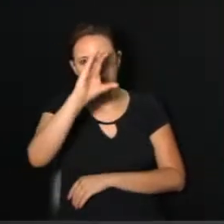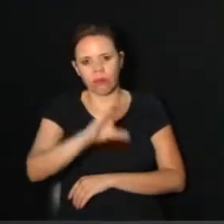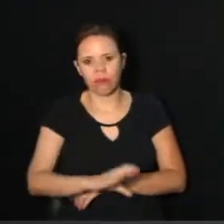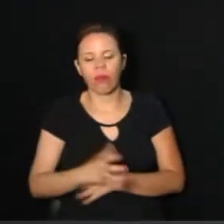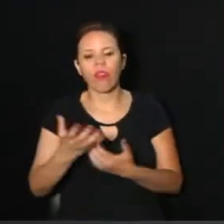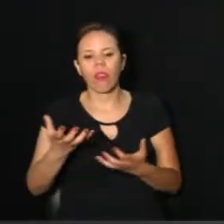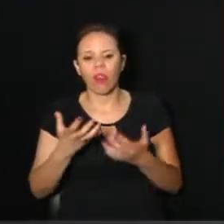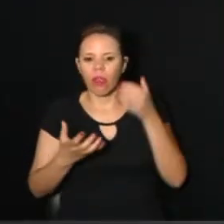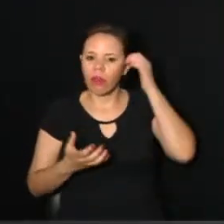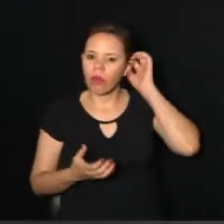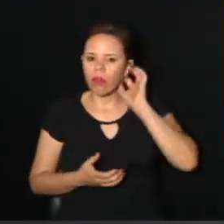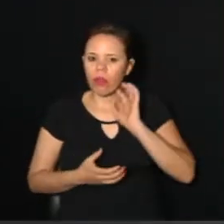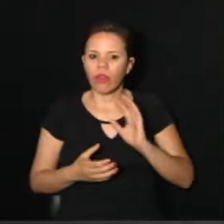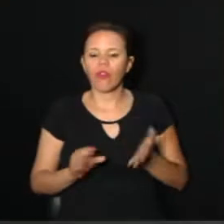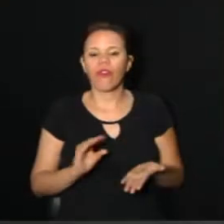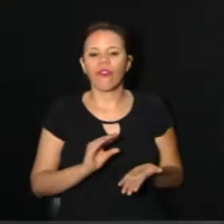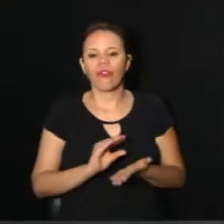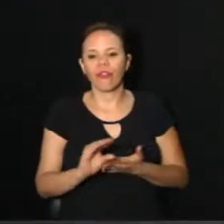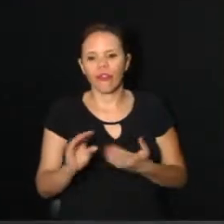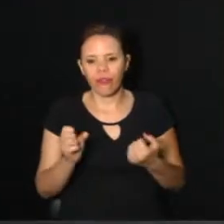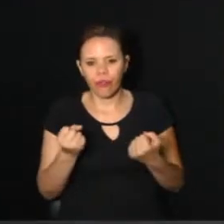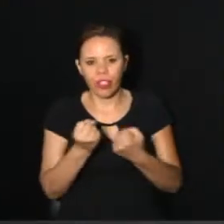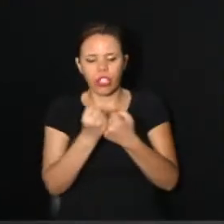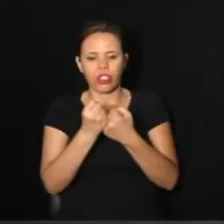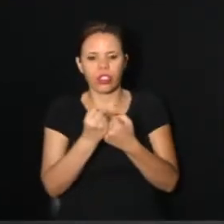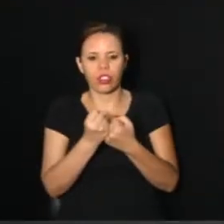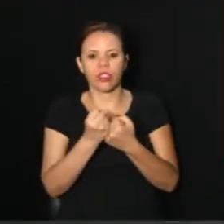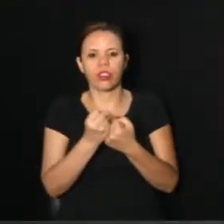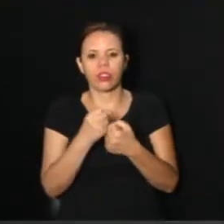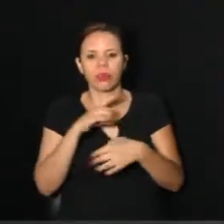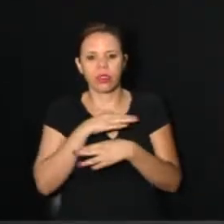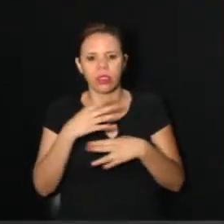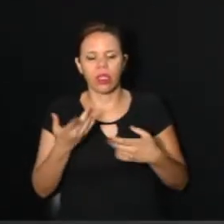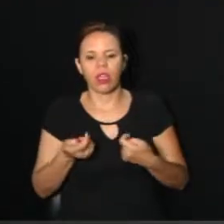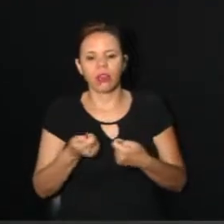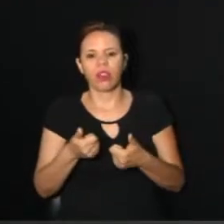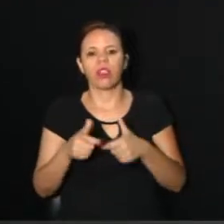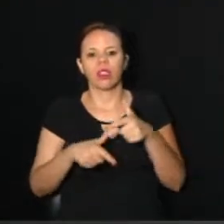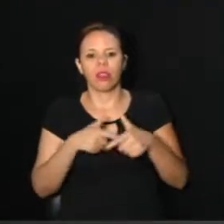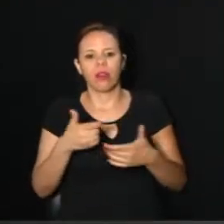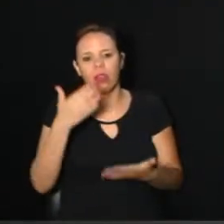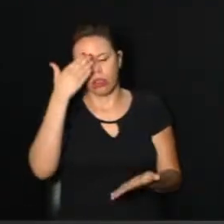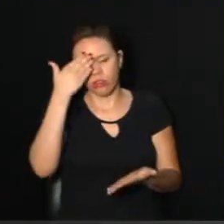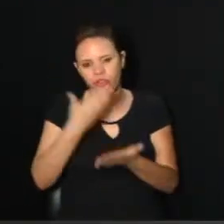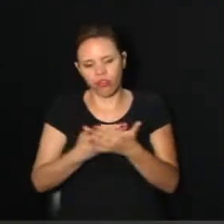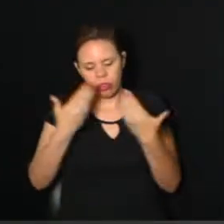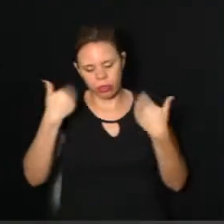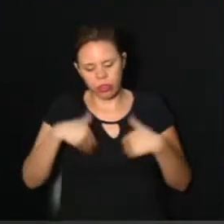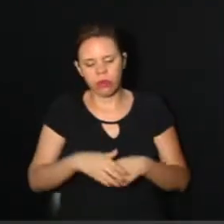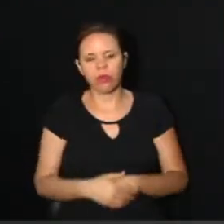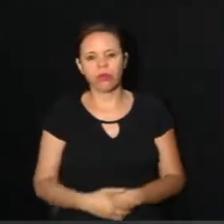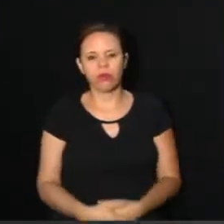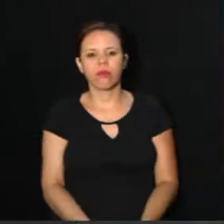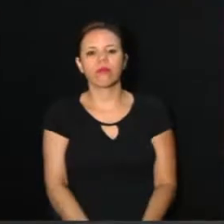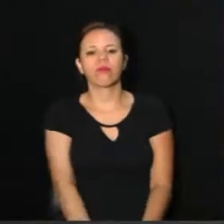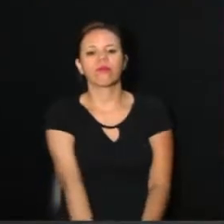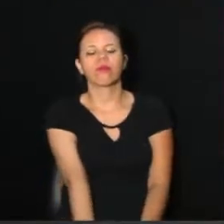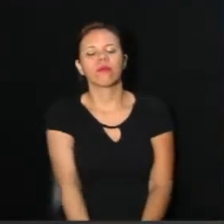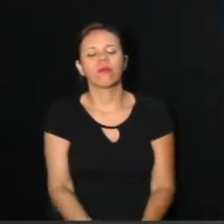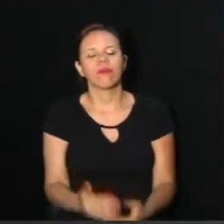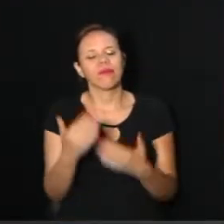quero investir na minha cidade, quero dar emprego. Acreditem em mim.